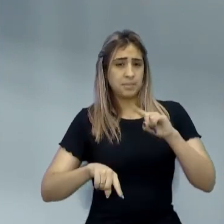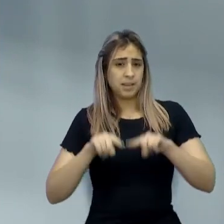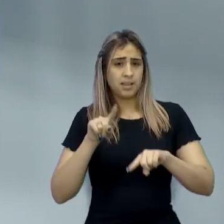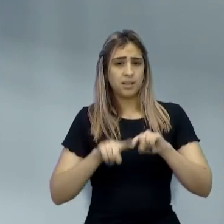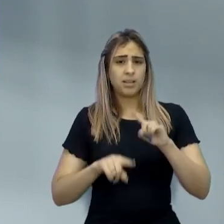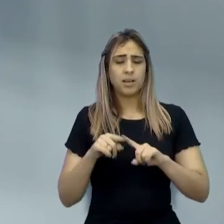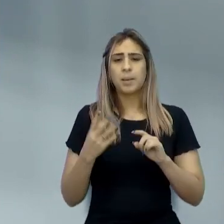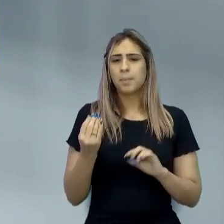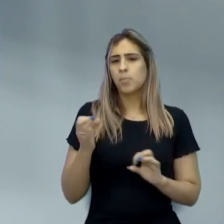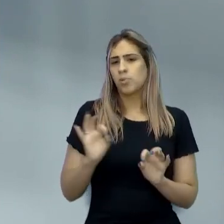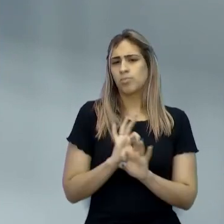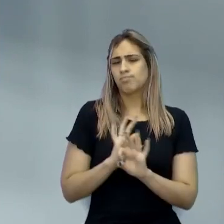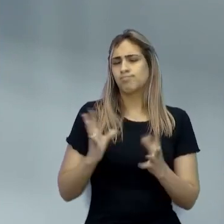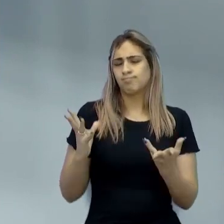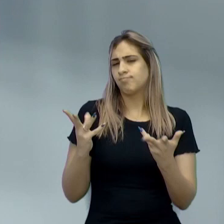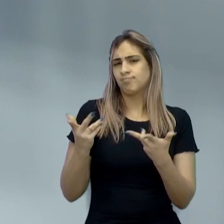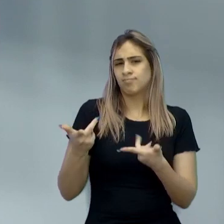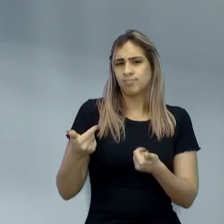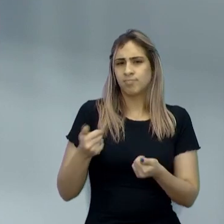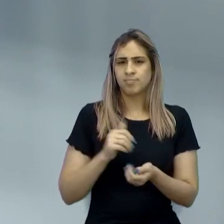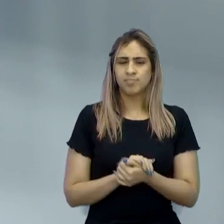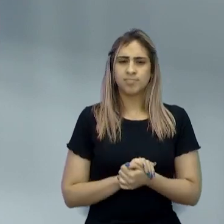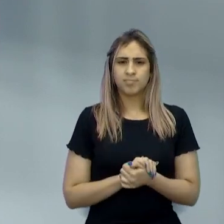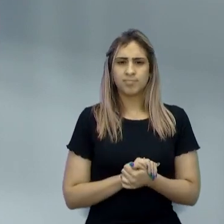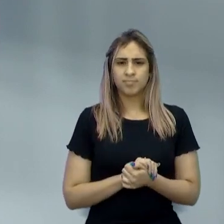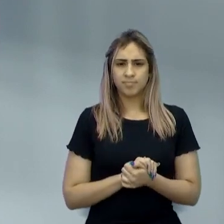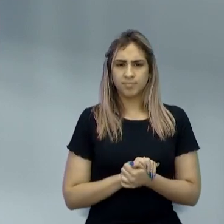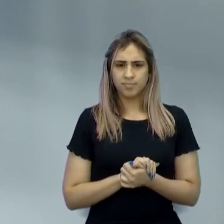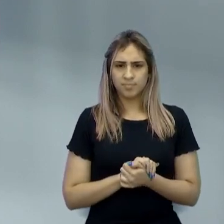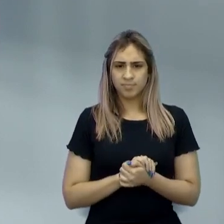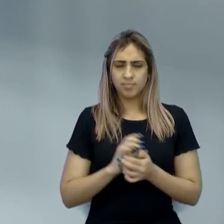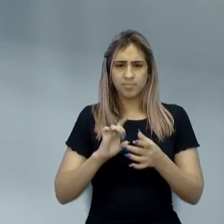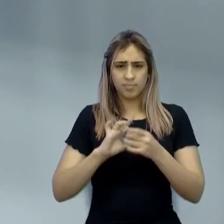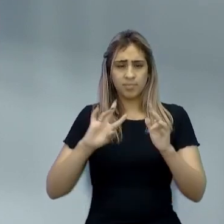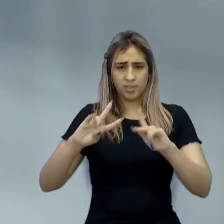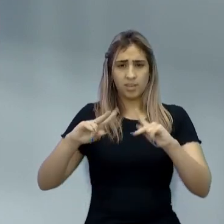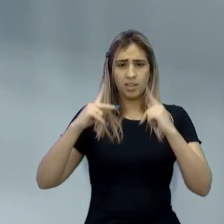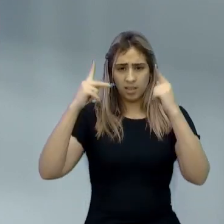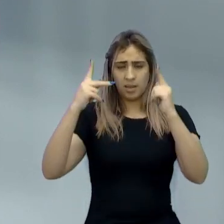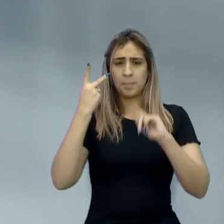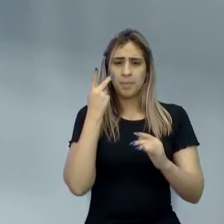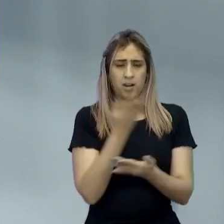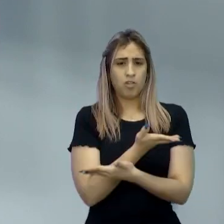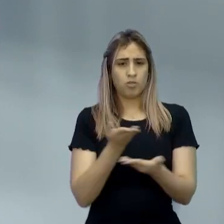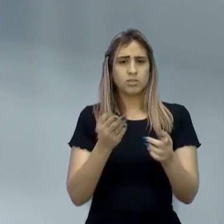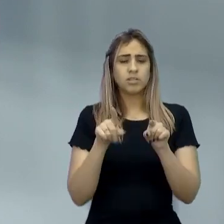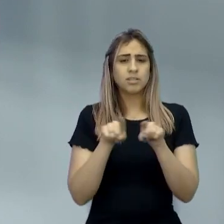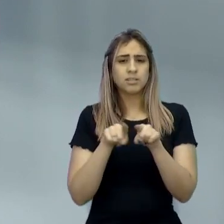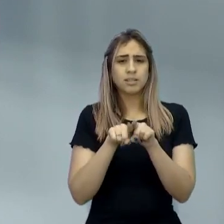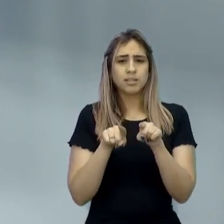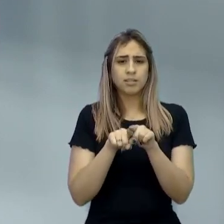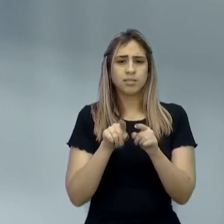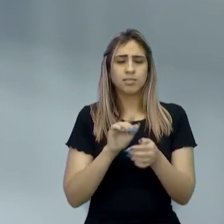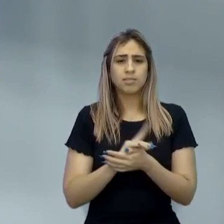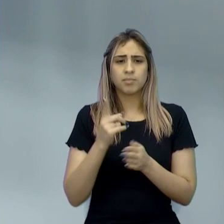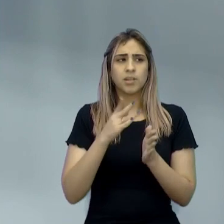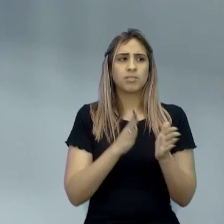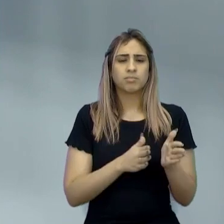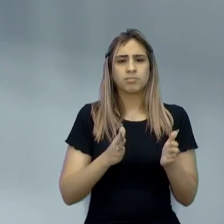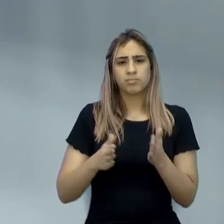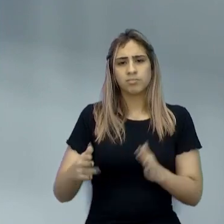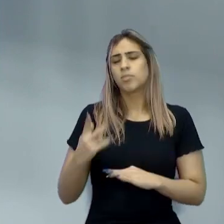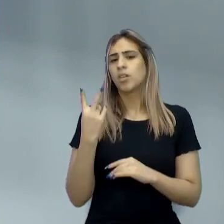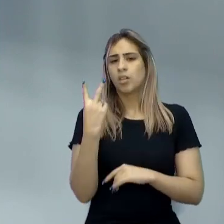muito rico, que é o site do IBGE, a gente vai deixar o link para vocês. E aí a gente produziu na sequência aí